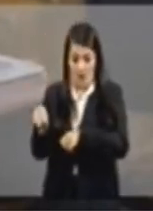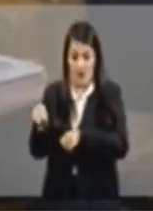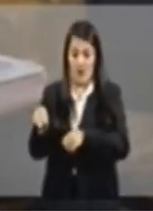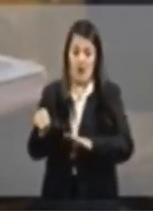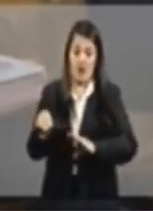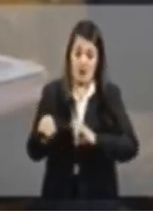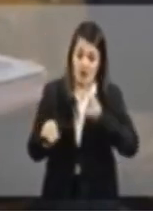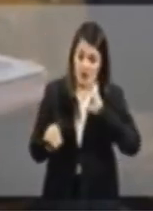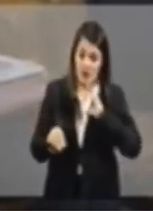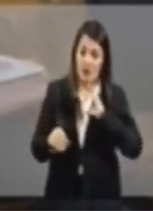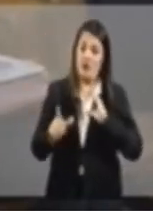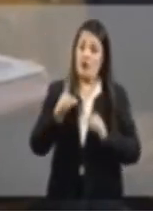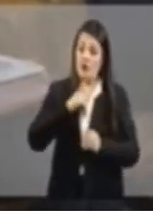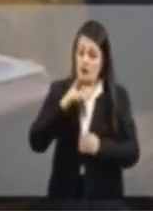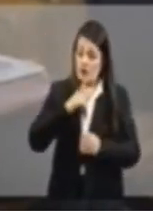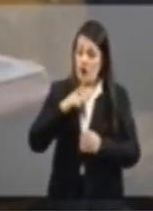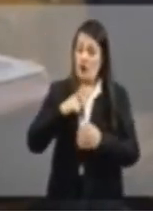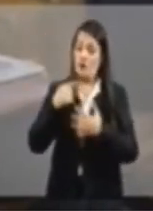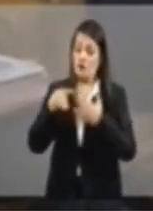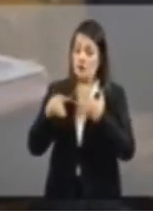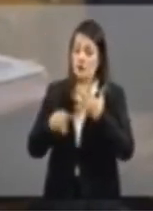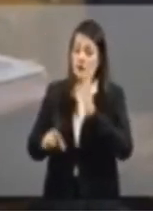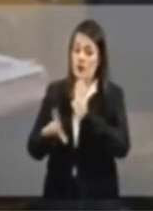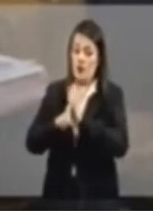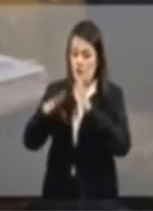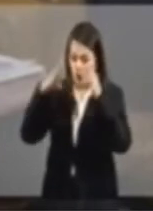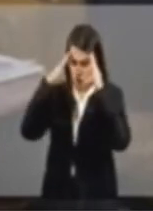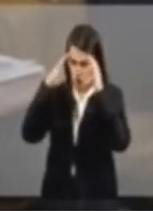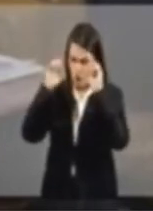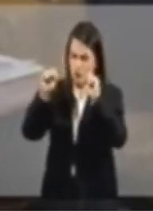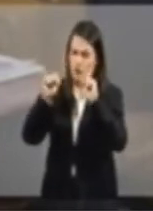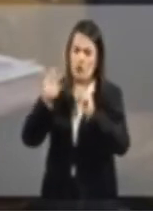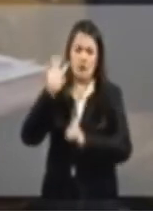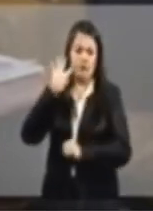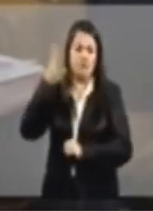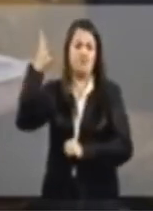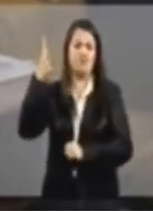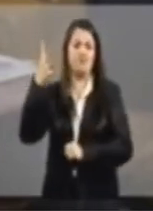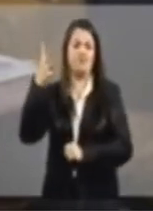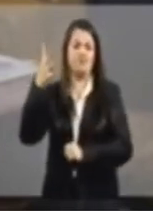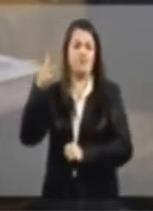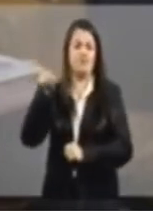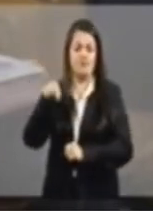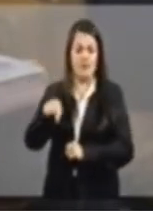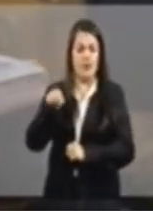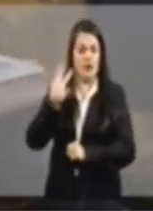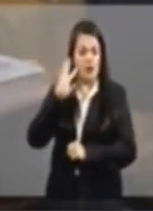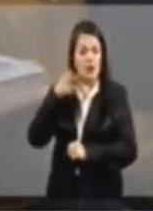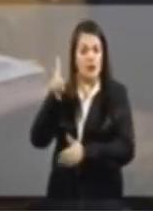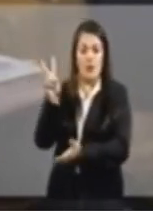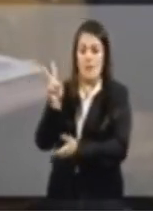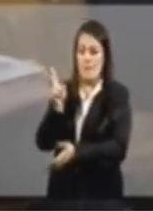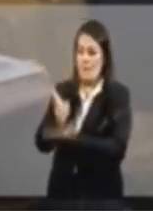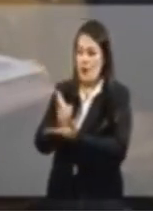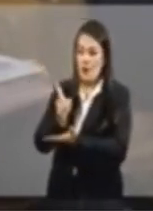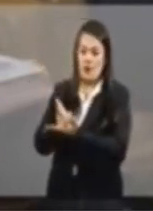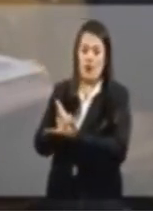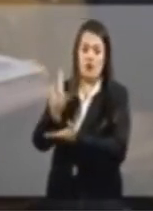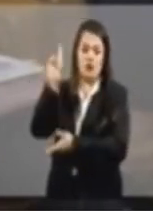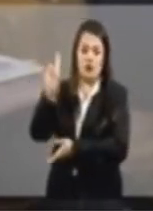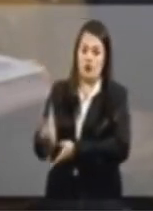havia disposição legal e foi à suprema corte do país que tomou a decisão de preservar a democracia